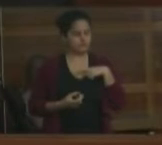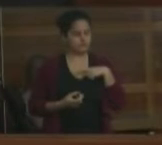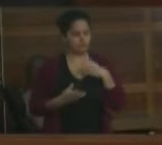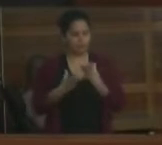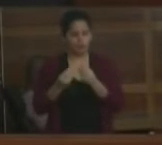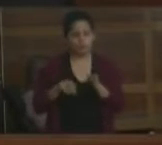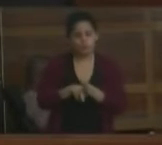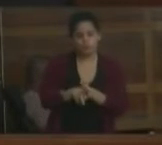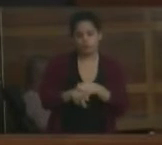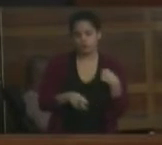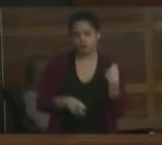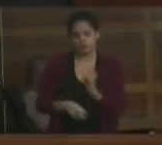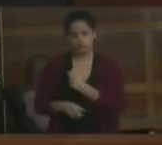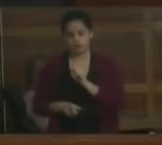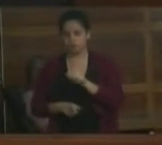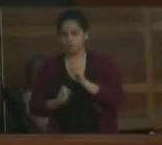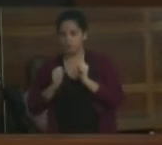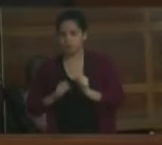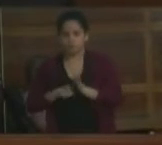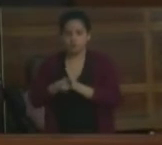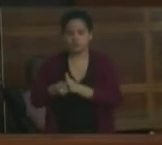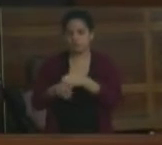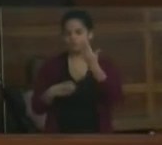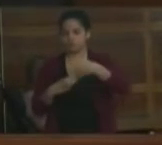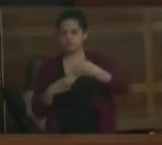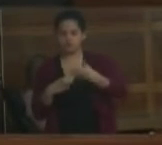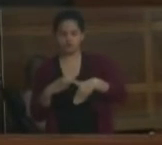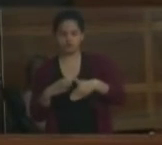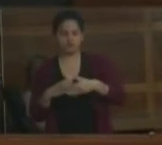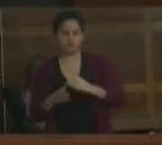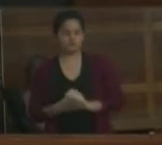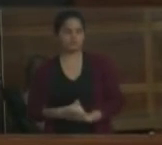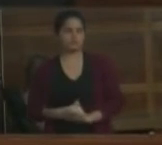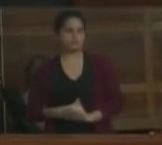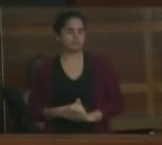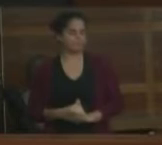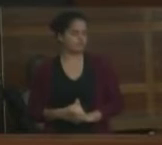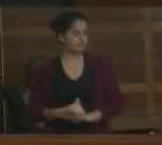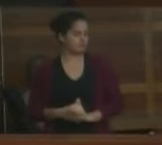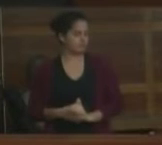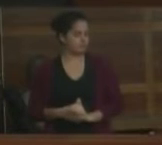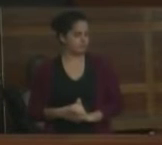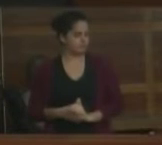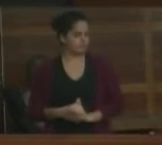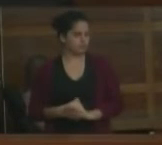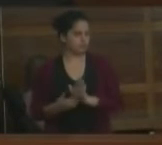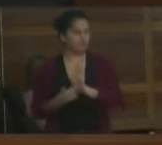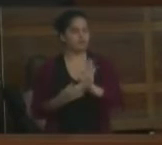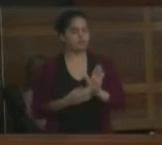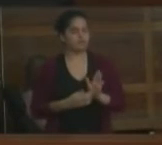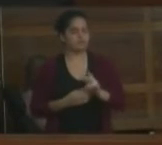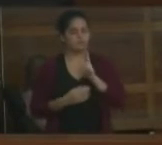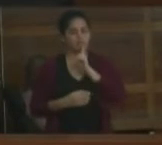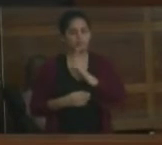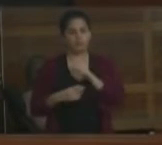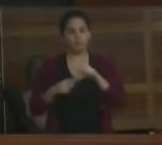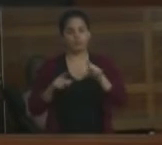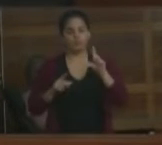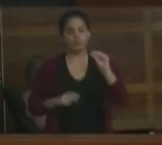perguntaram secretário ele não está né então audiência pública gente o demonstrativo do que o governo está fazendo com nosso dinheiro